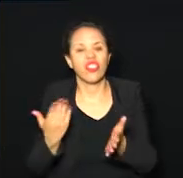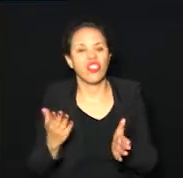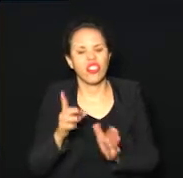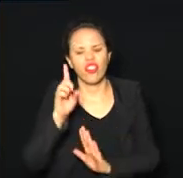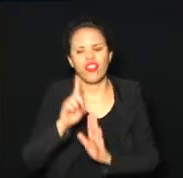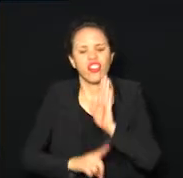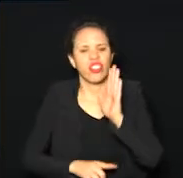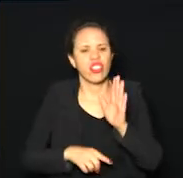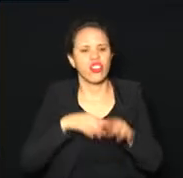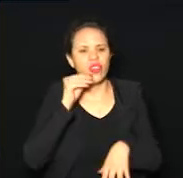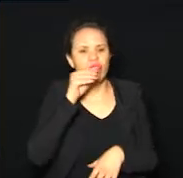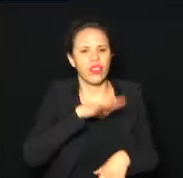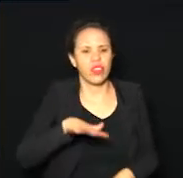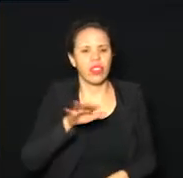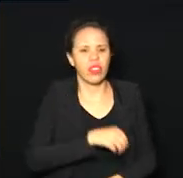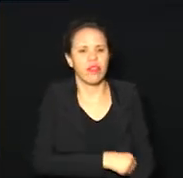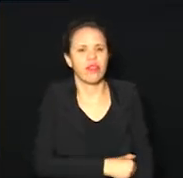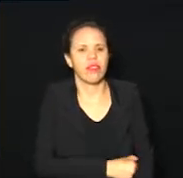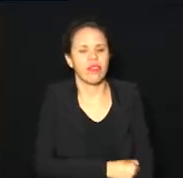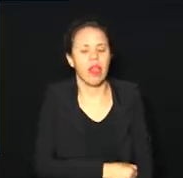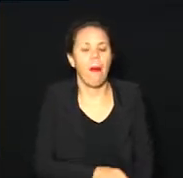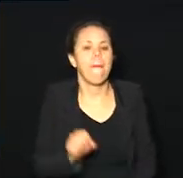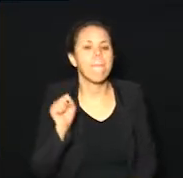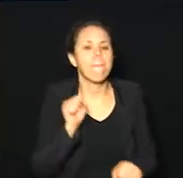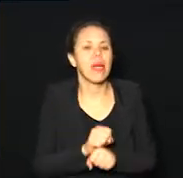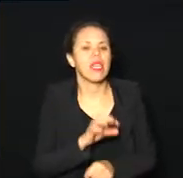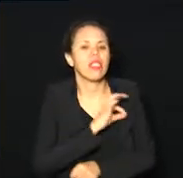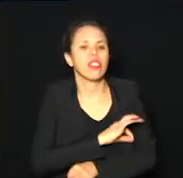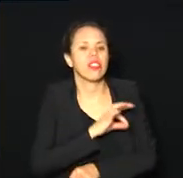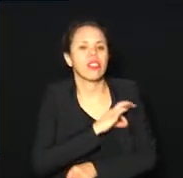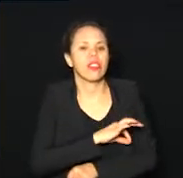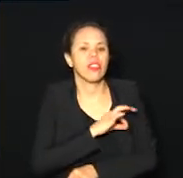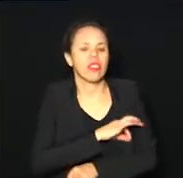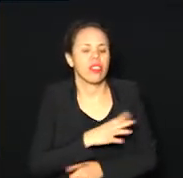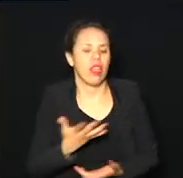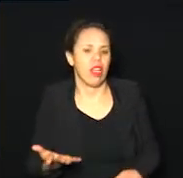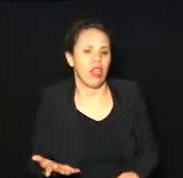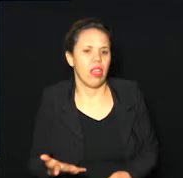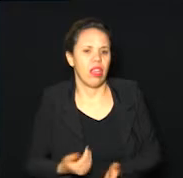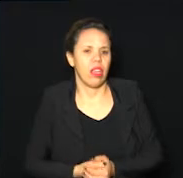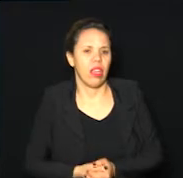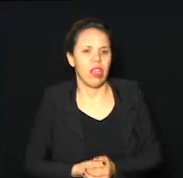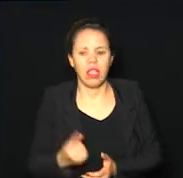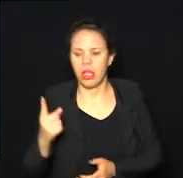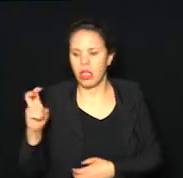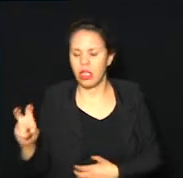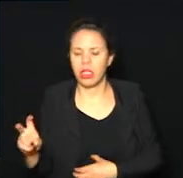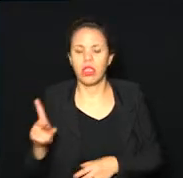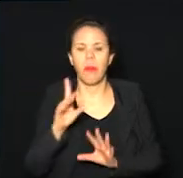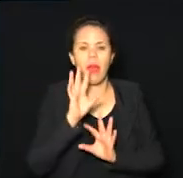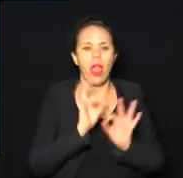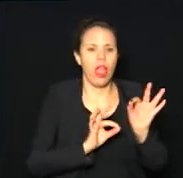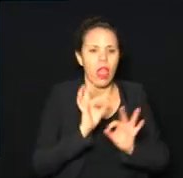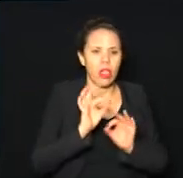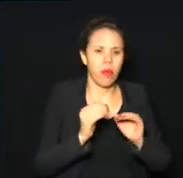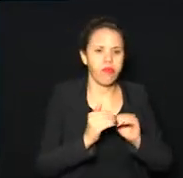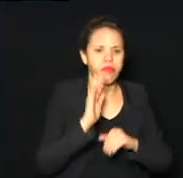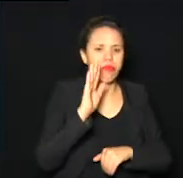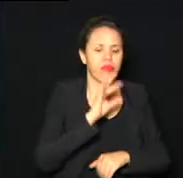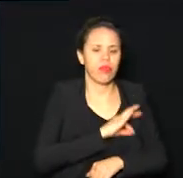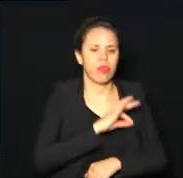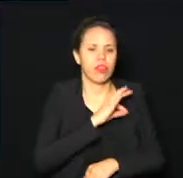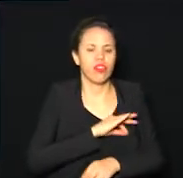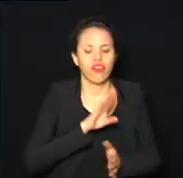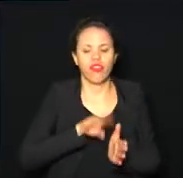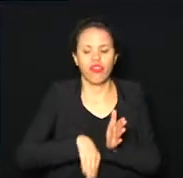trabalhadores, seja congelando o quinquênio, congelando o reajuste salarial e retirando